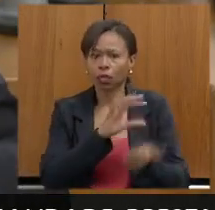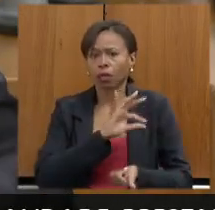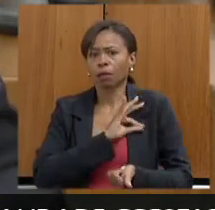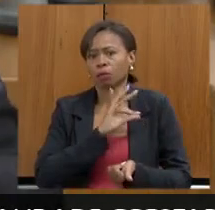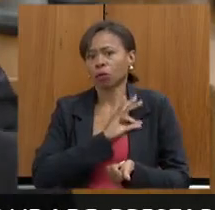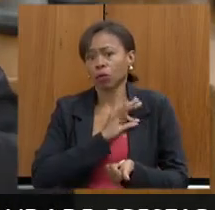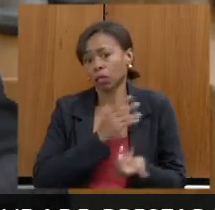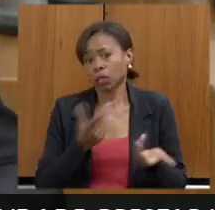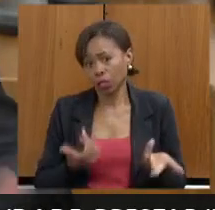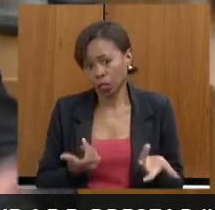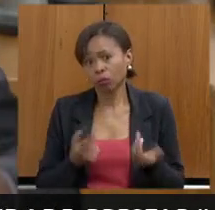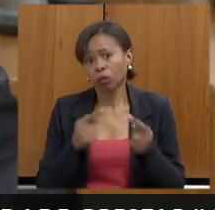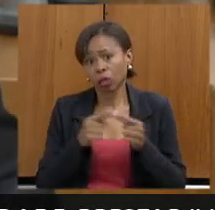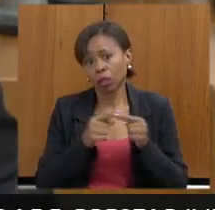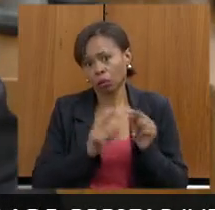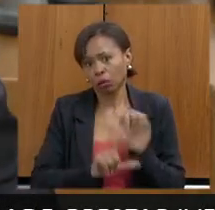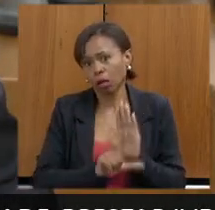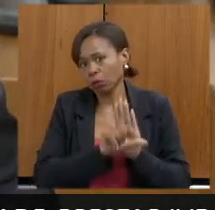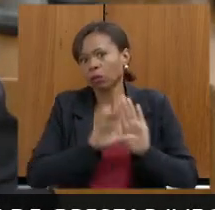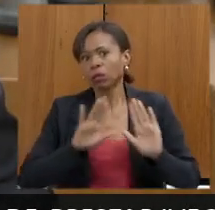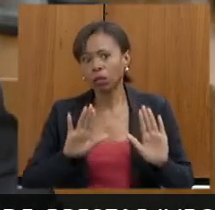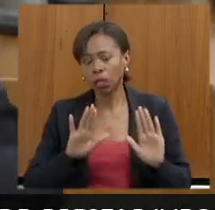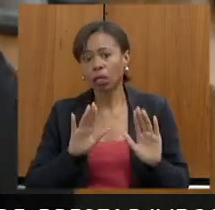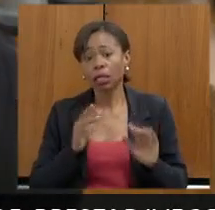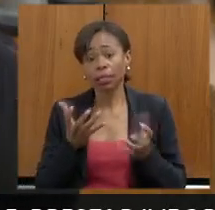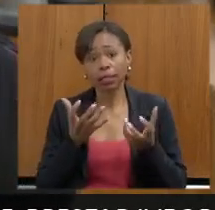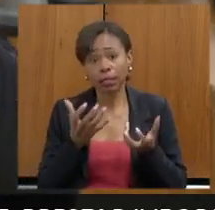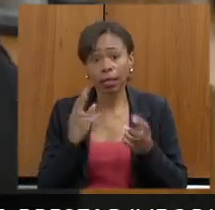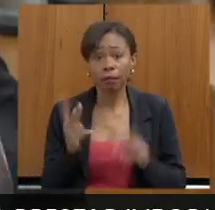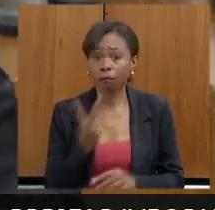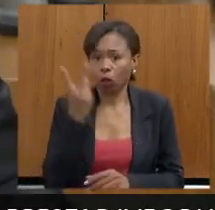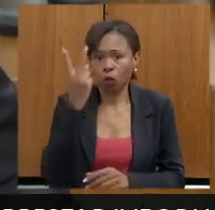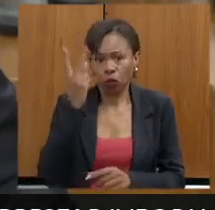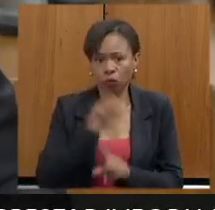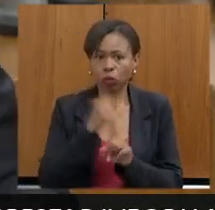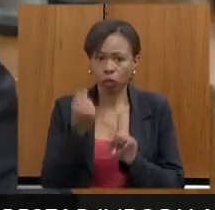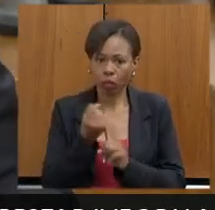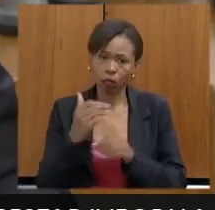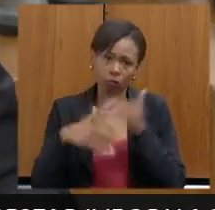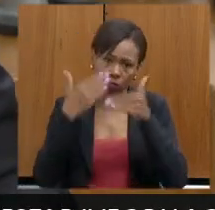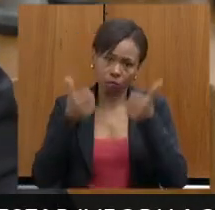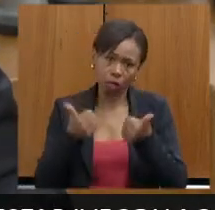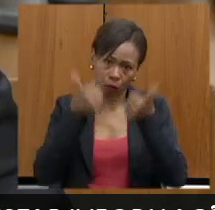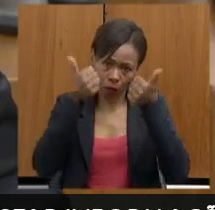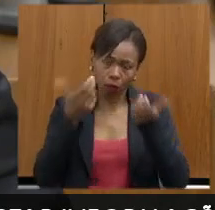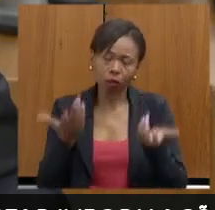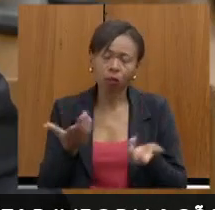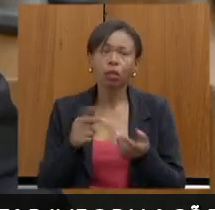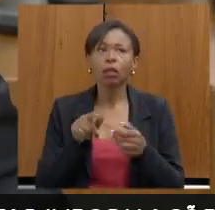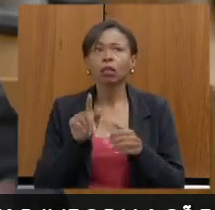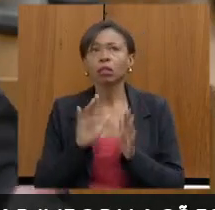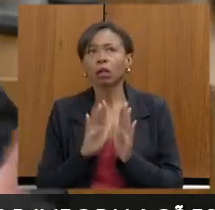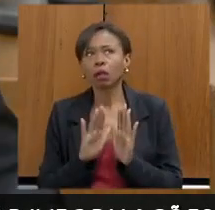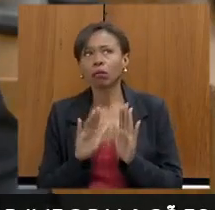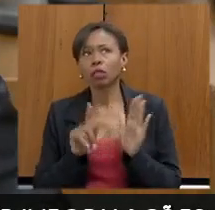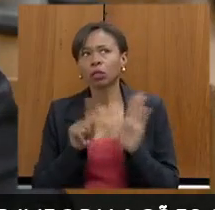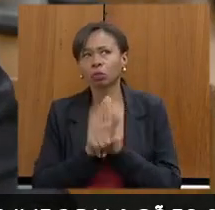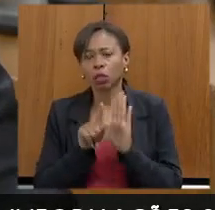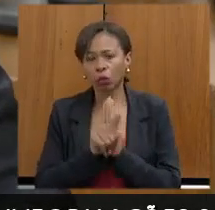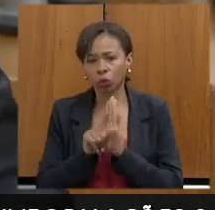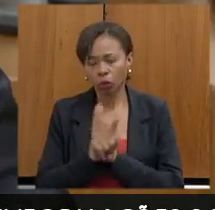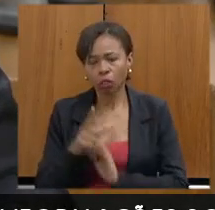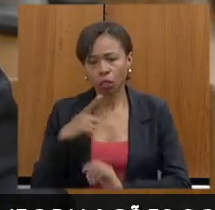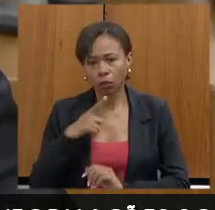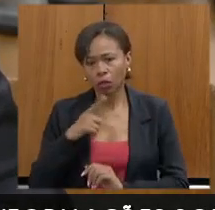da do que os são os valores que te quer por uma sociedade melhor né enfim e quantas perguntas que eu tenho ao Senhor Comandante